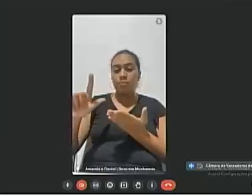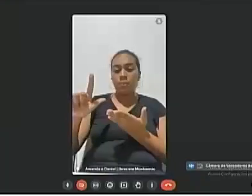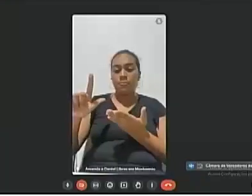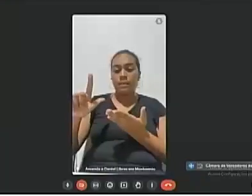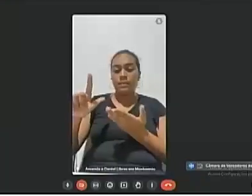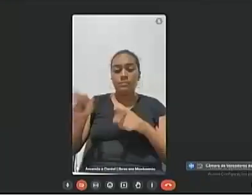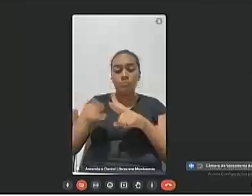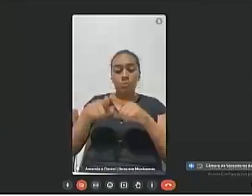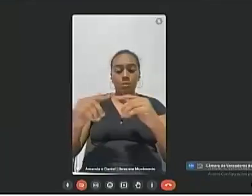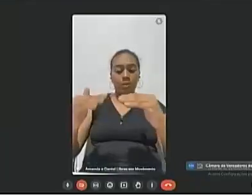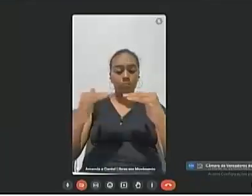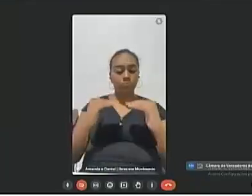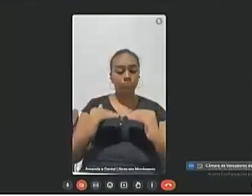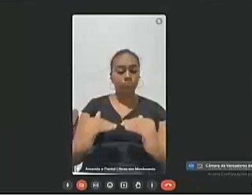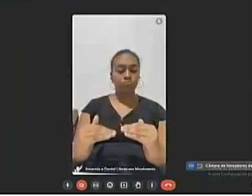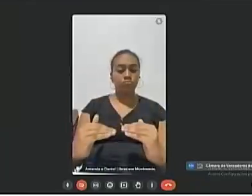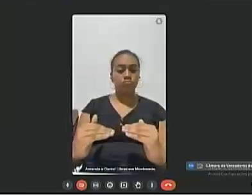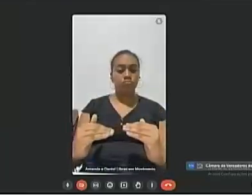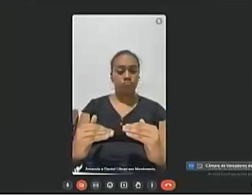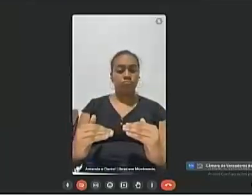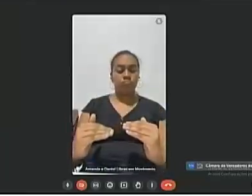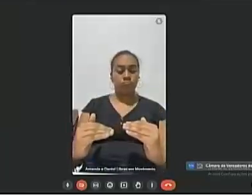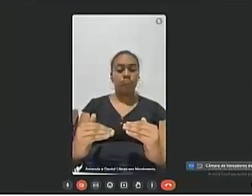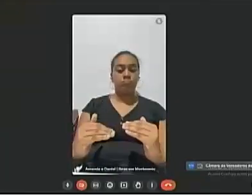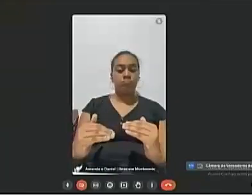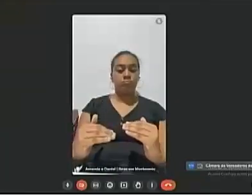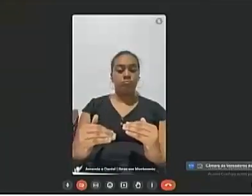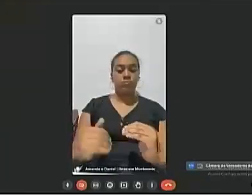do nível do Iguaçu.